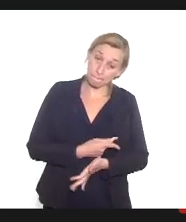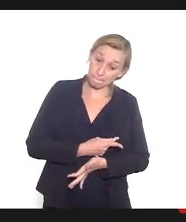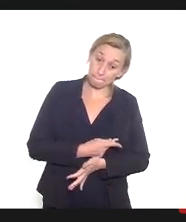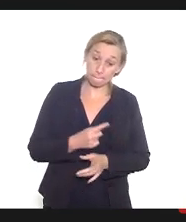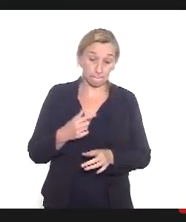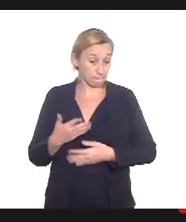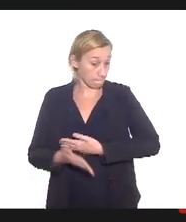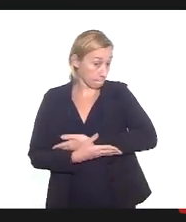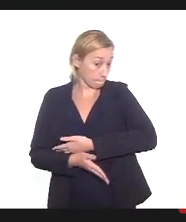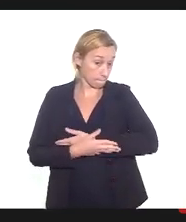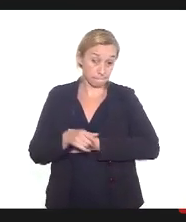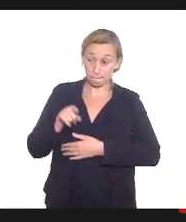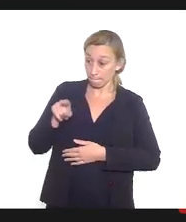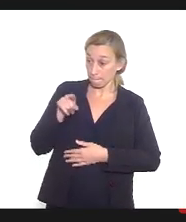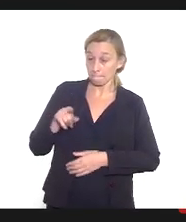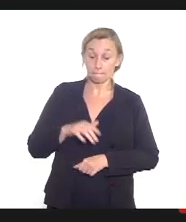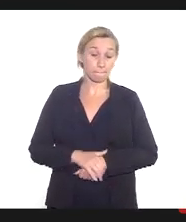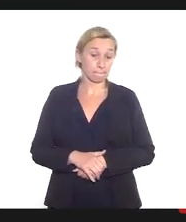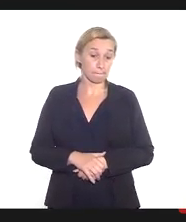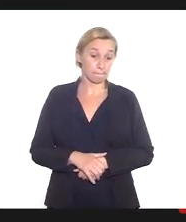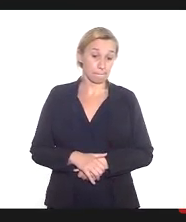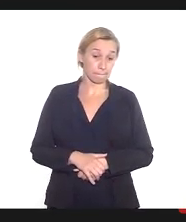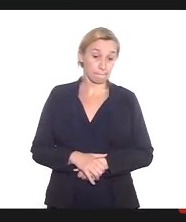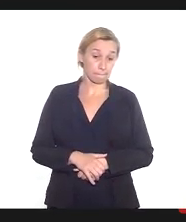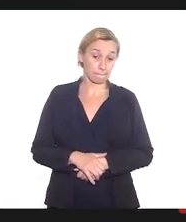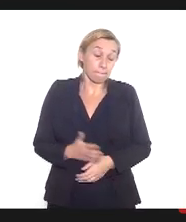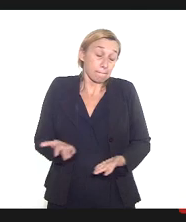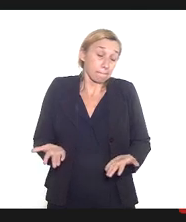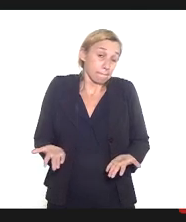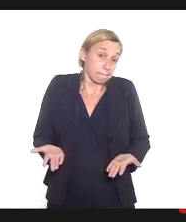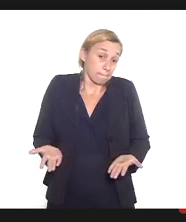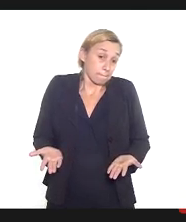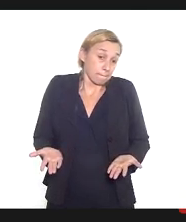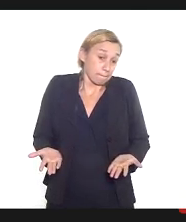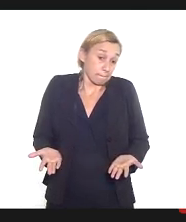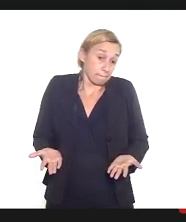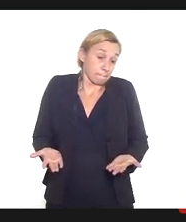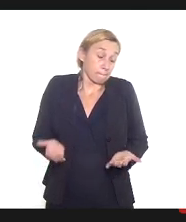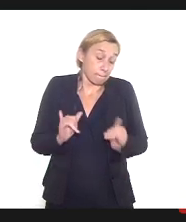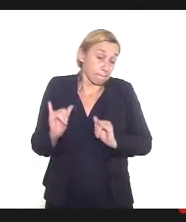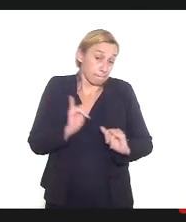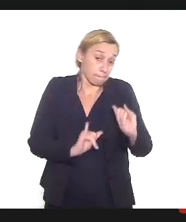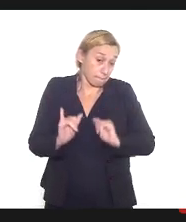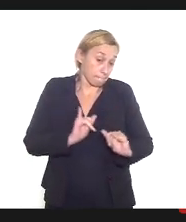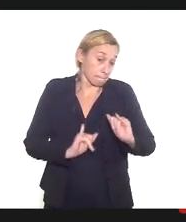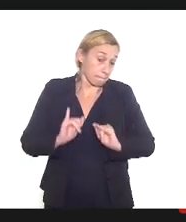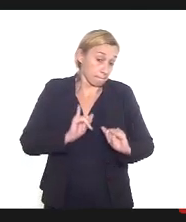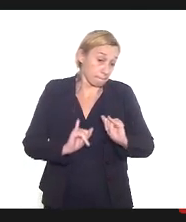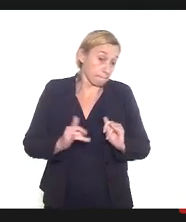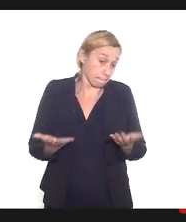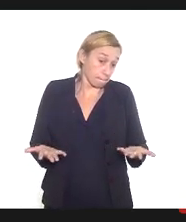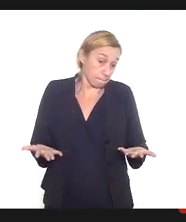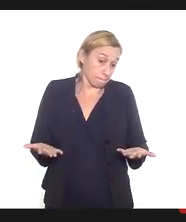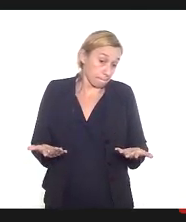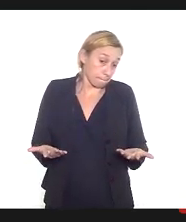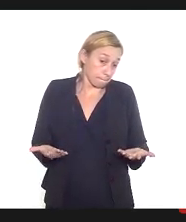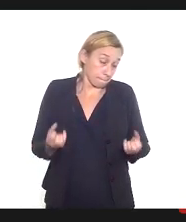o bebê com ela com enfim né ela teria informada de